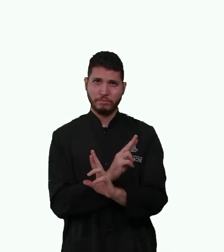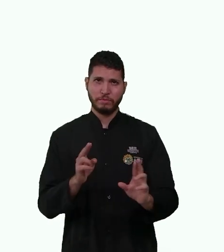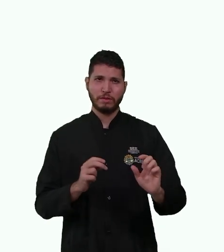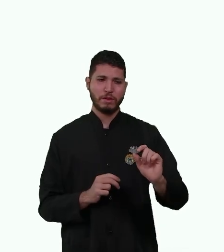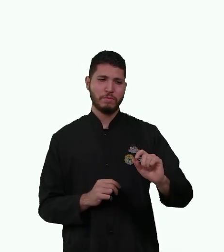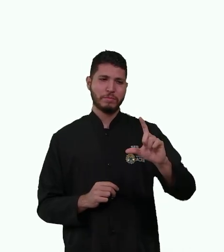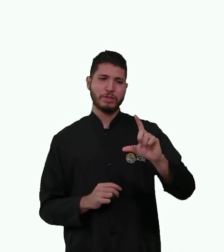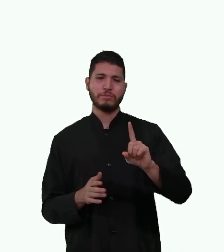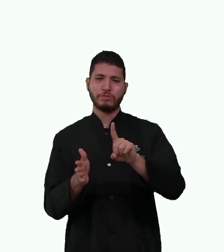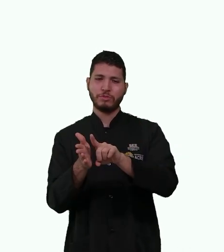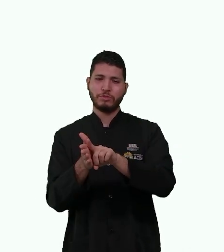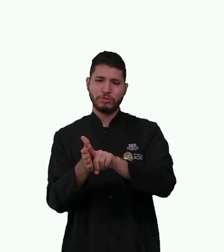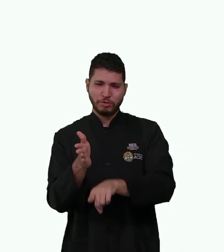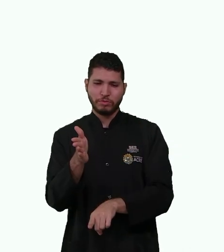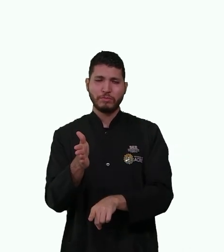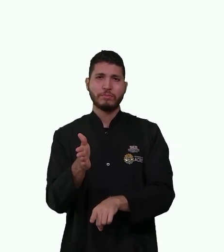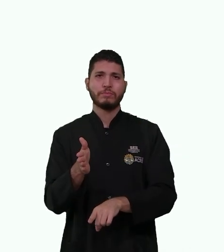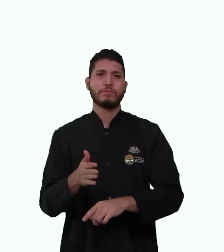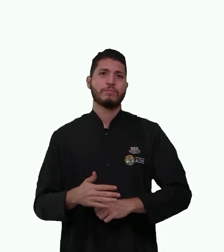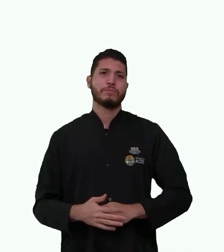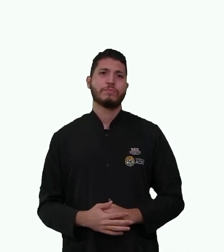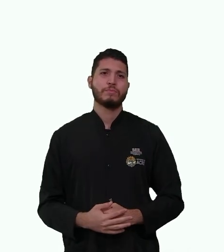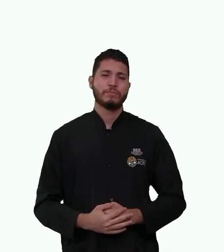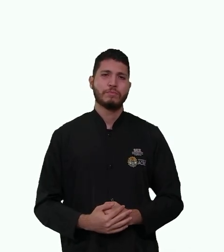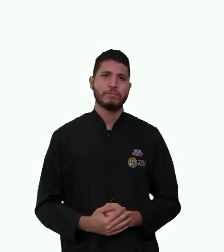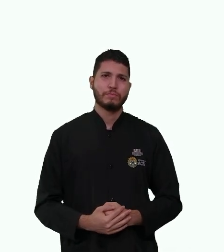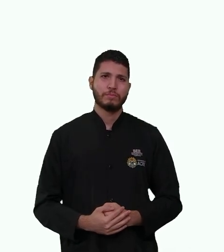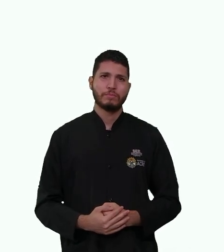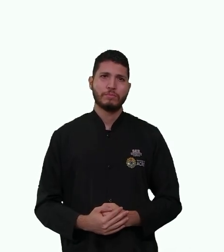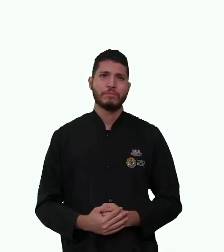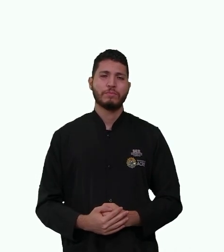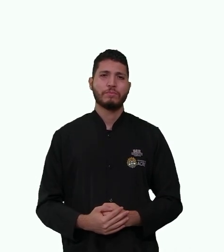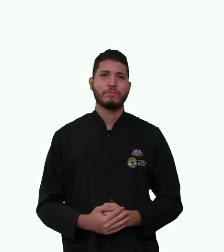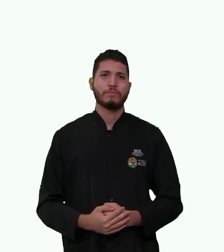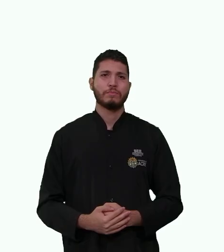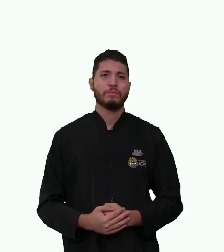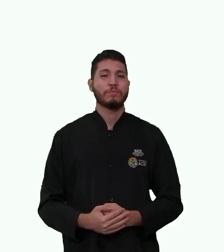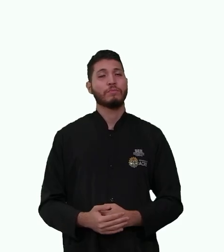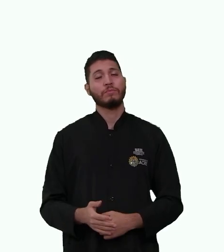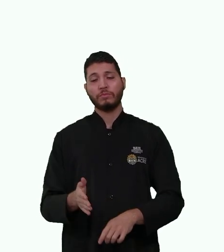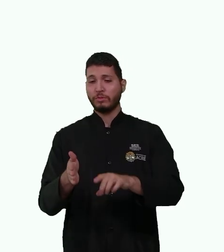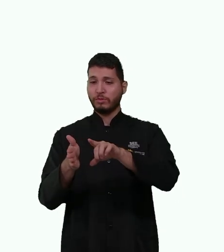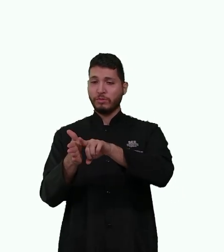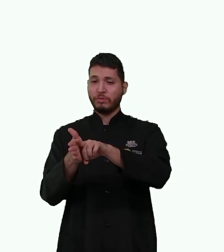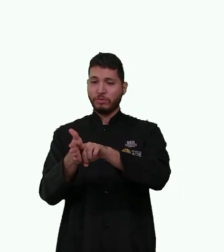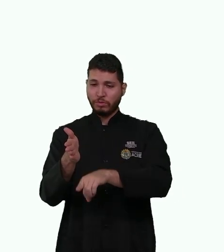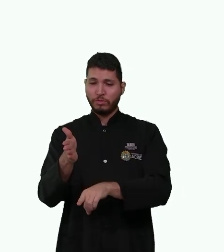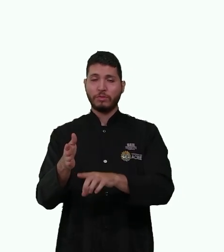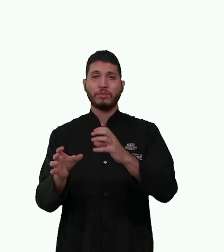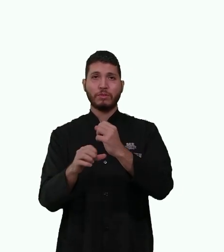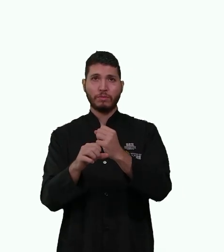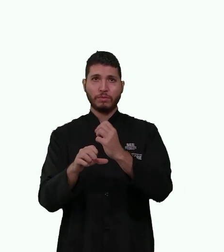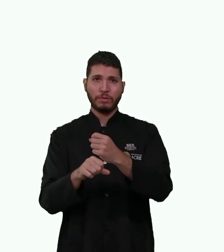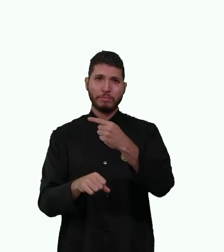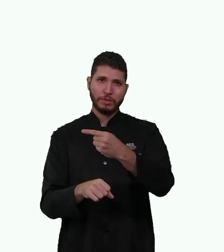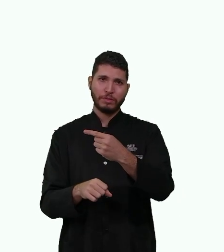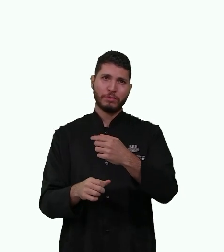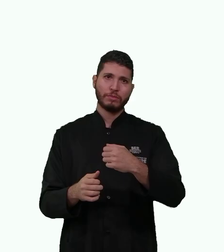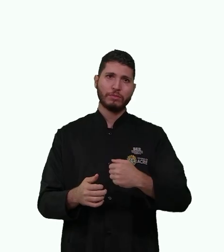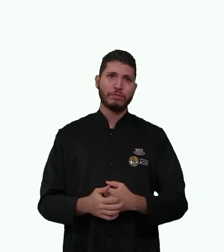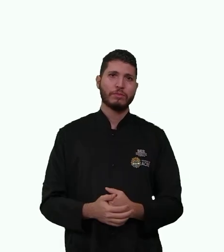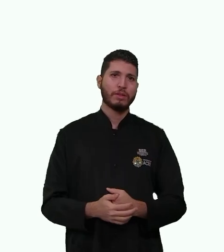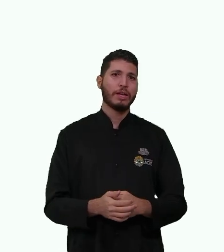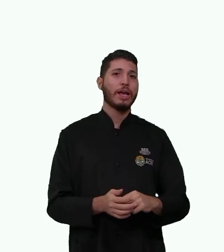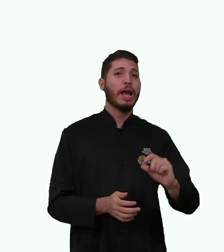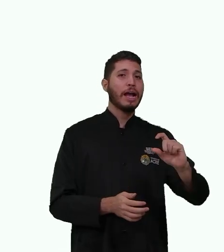tenho um aumento, eu vou calcular mais. Quando eu tenho um desconto, eu vou calcular menos. Beleza?